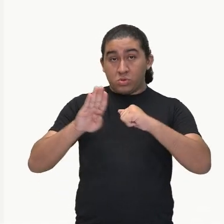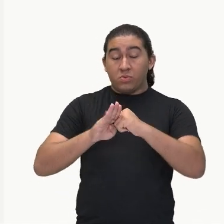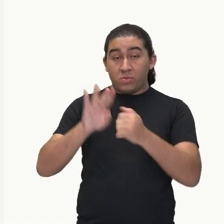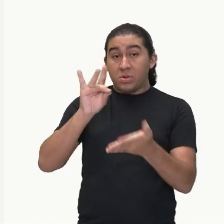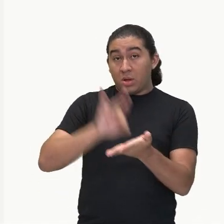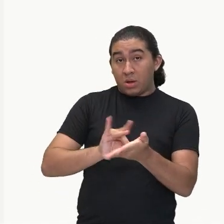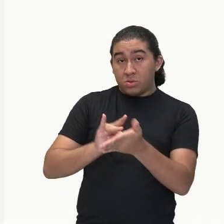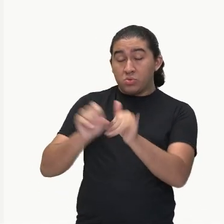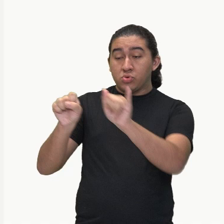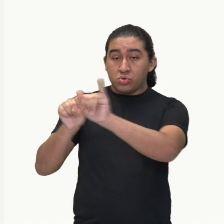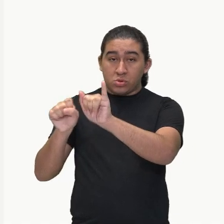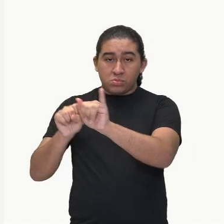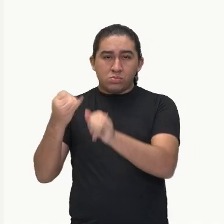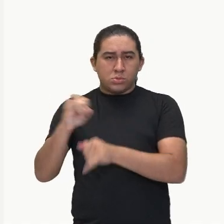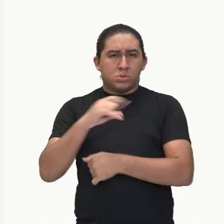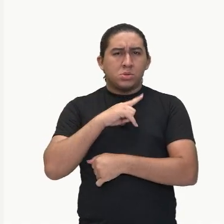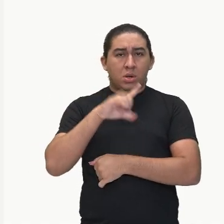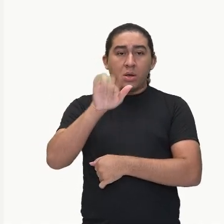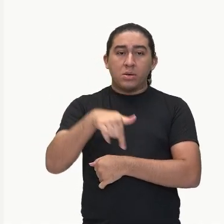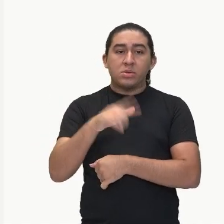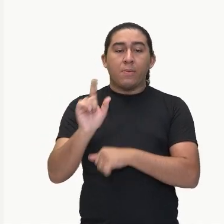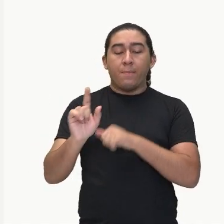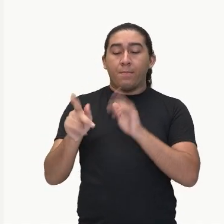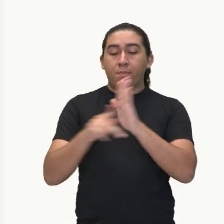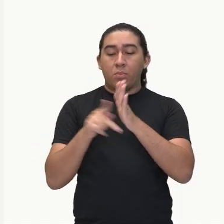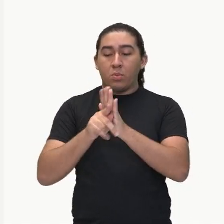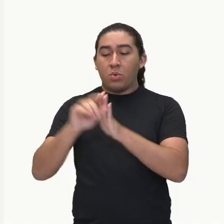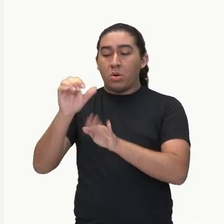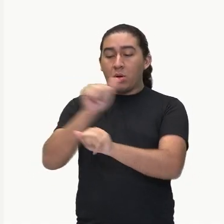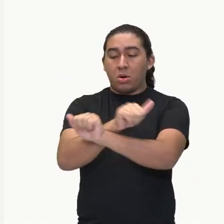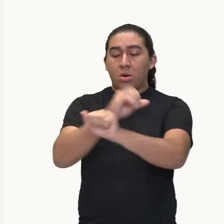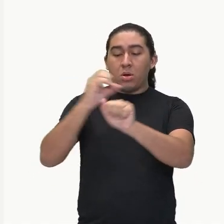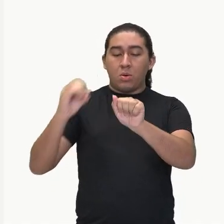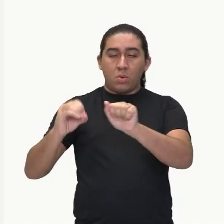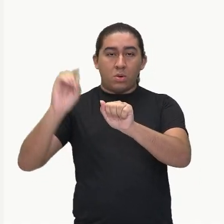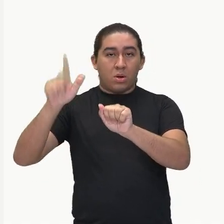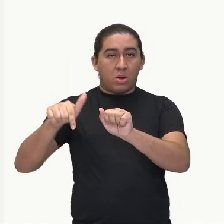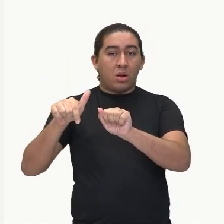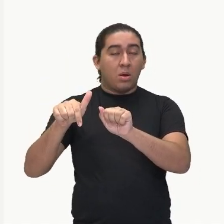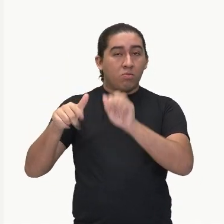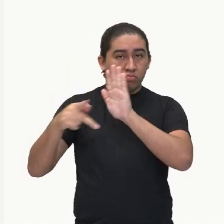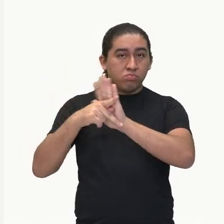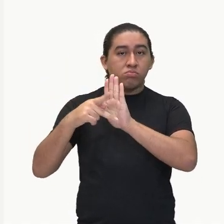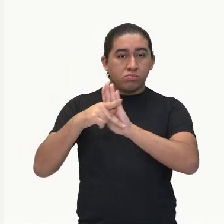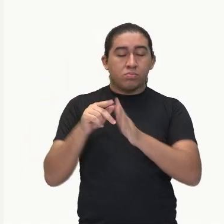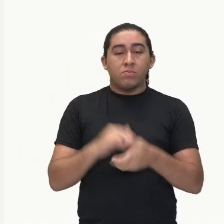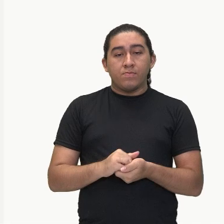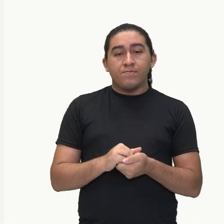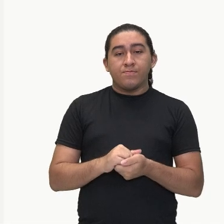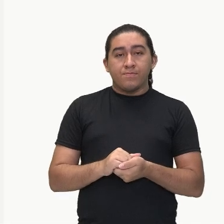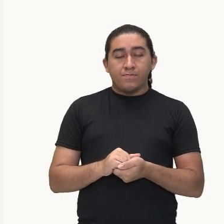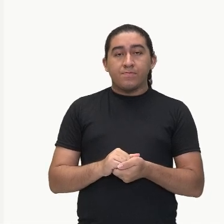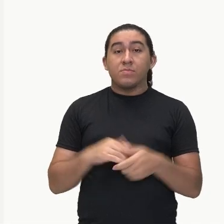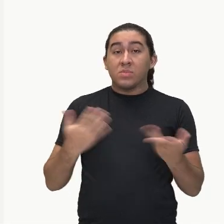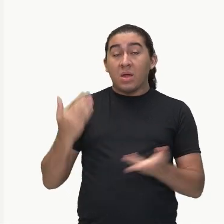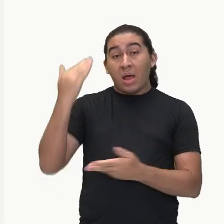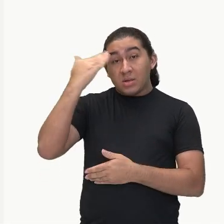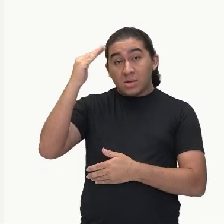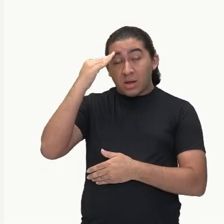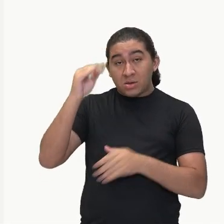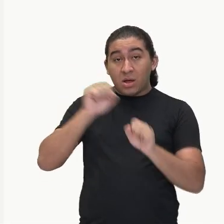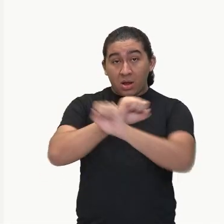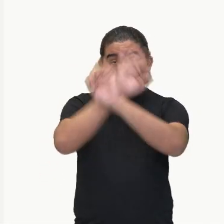sujeito. Se eu tenho esse determinante aí, que é um artigo, aí o verbo vai ficar